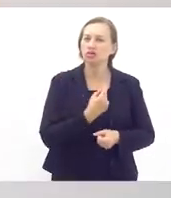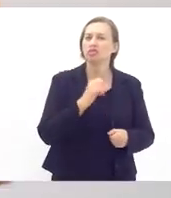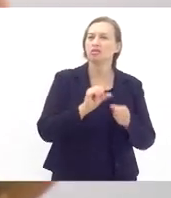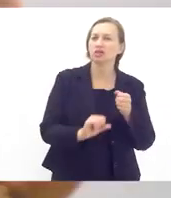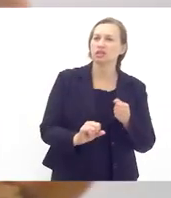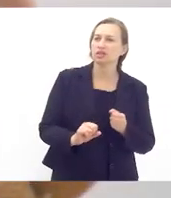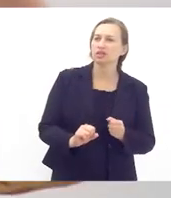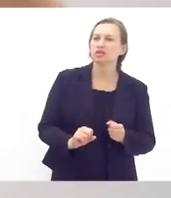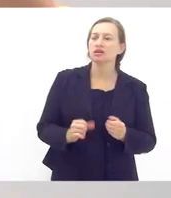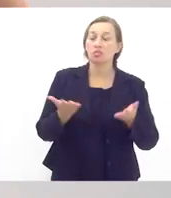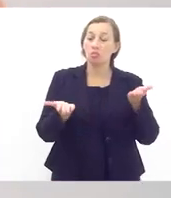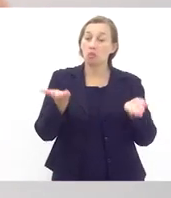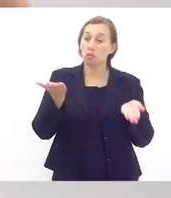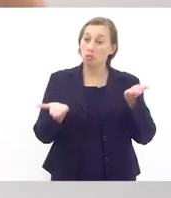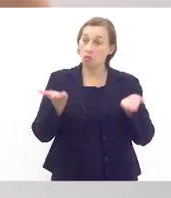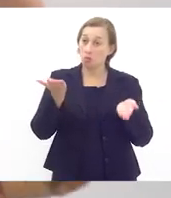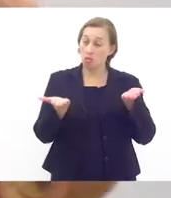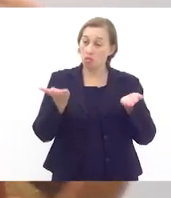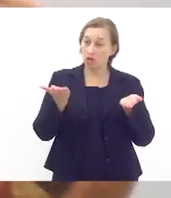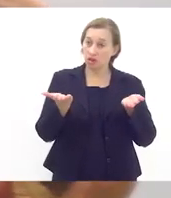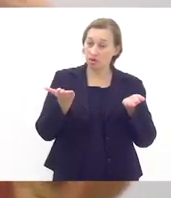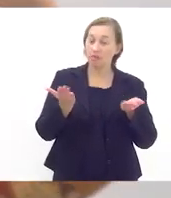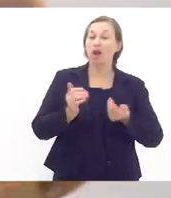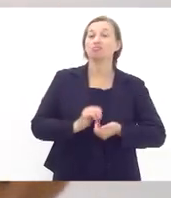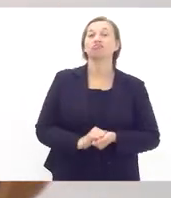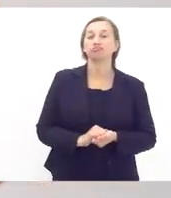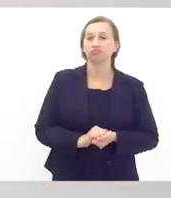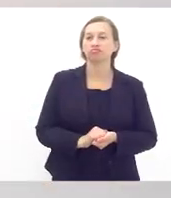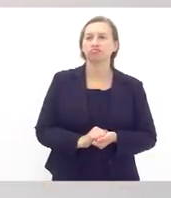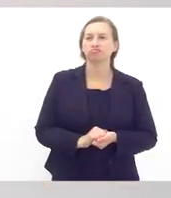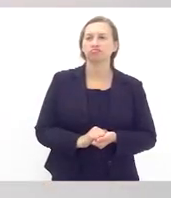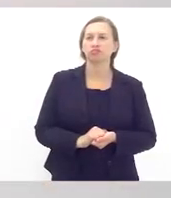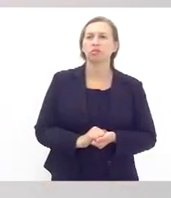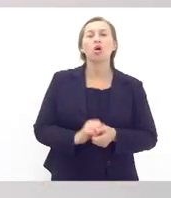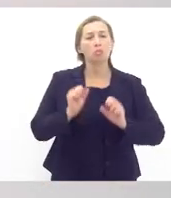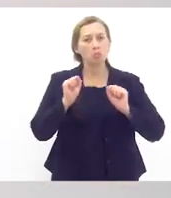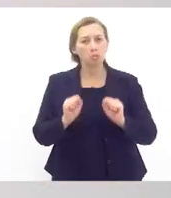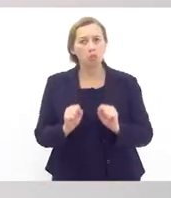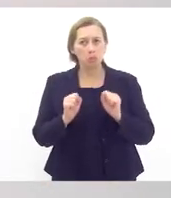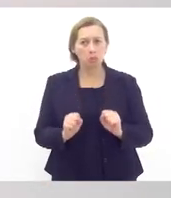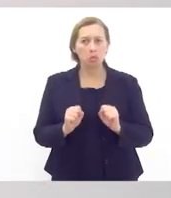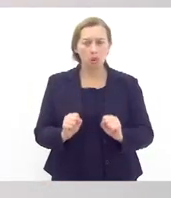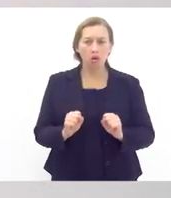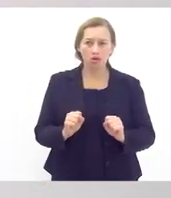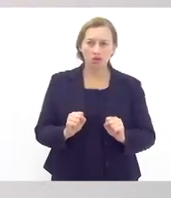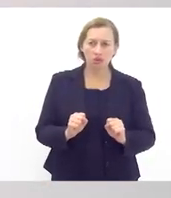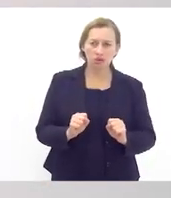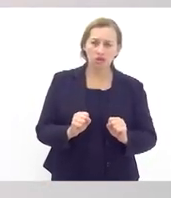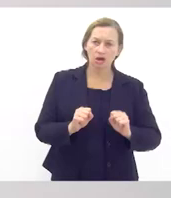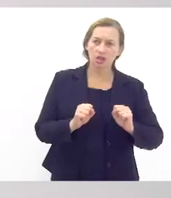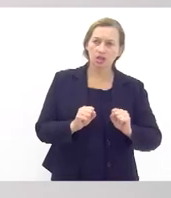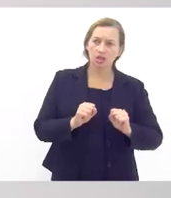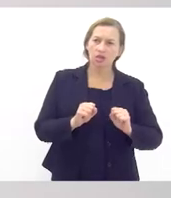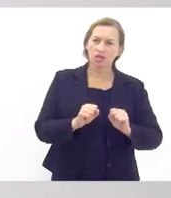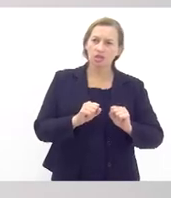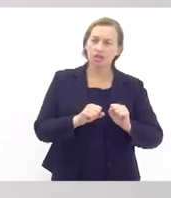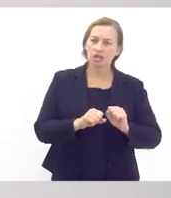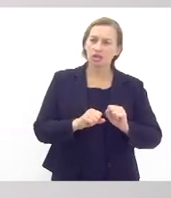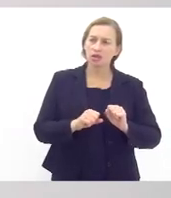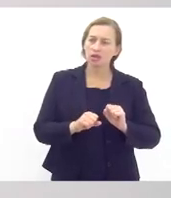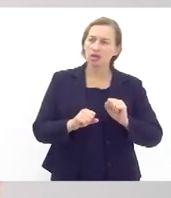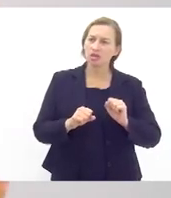na mesma balança e equilibrar de forma que a gente possa atender a prerrogativa dessa lei